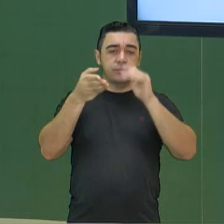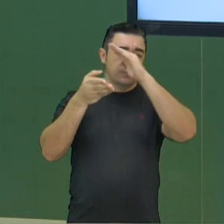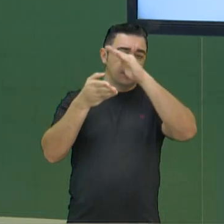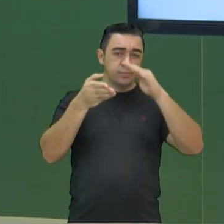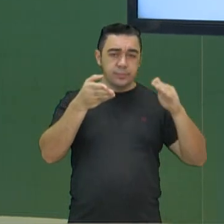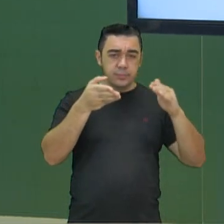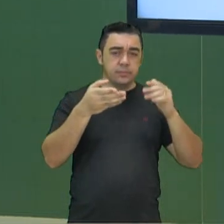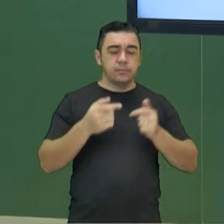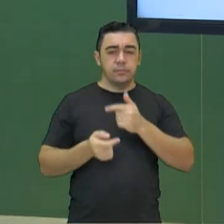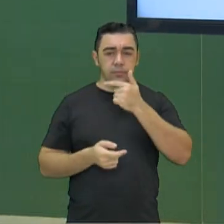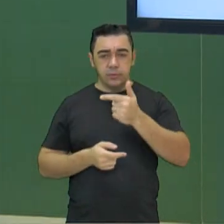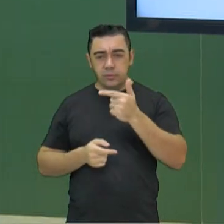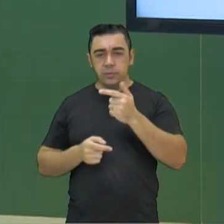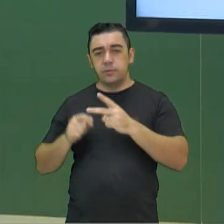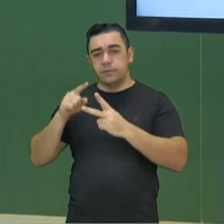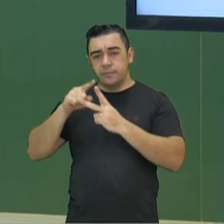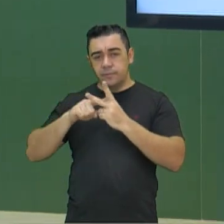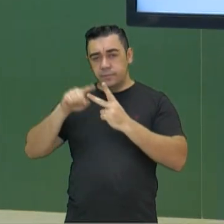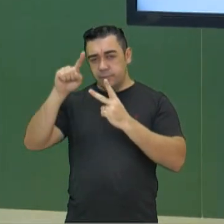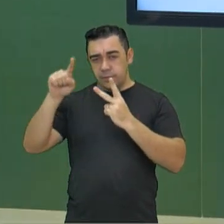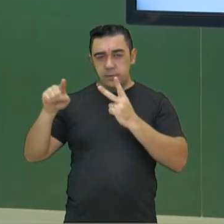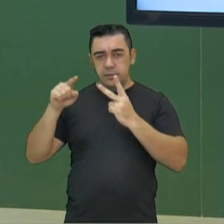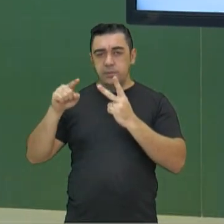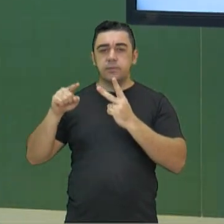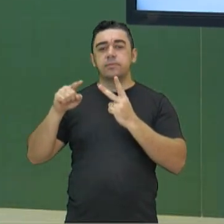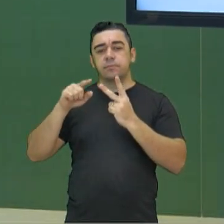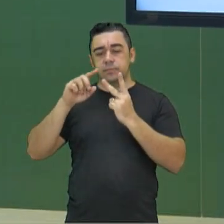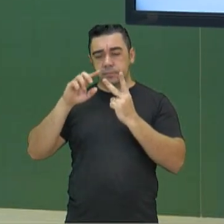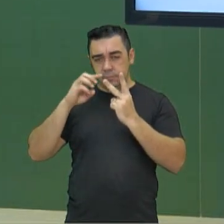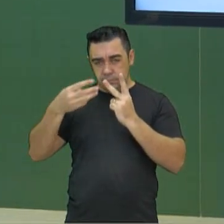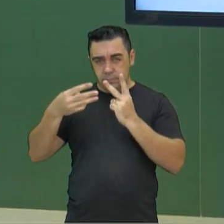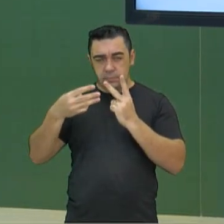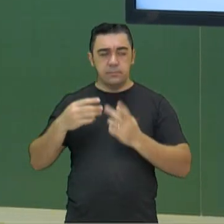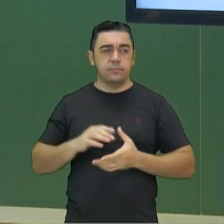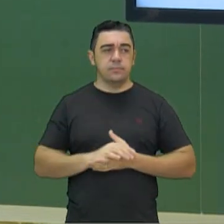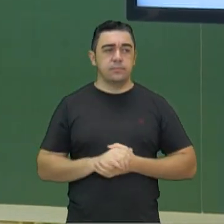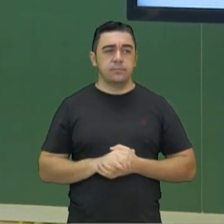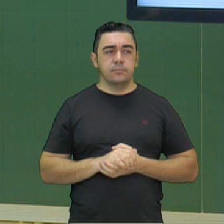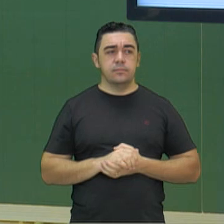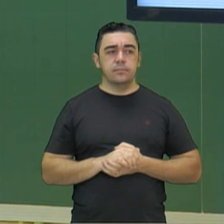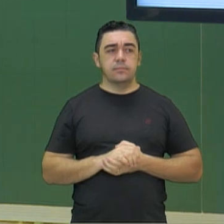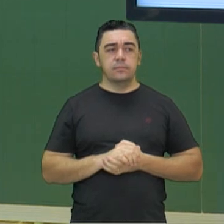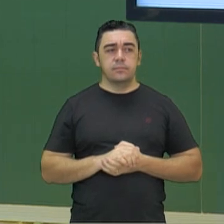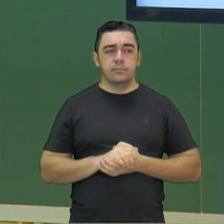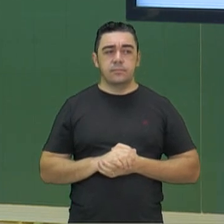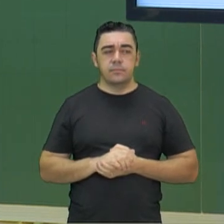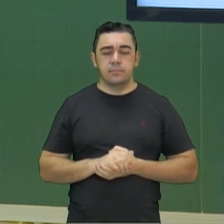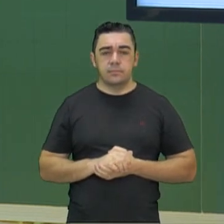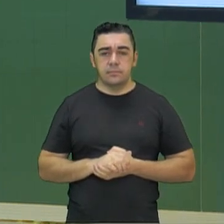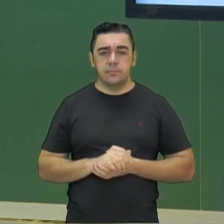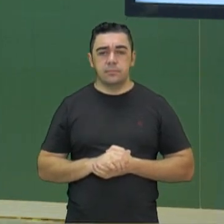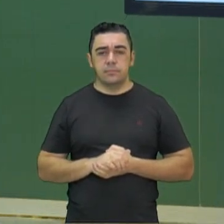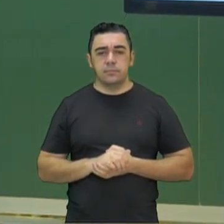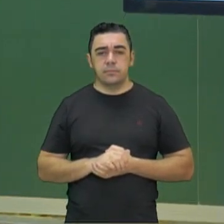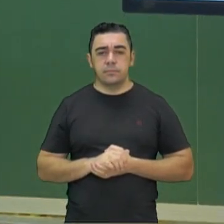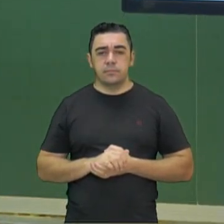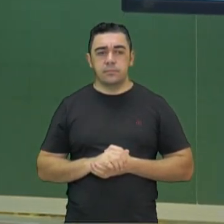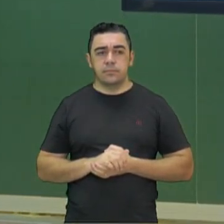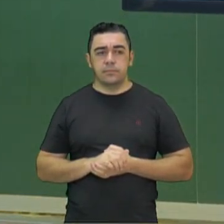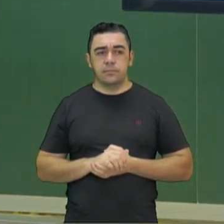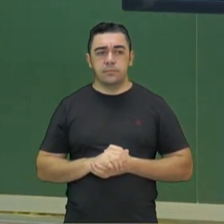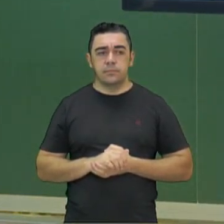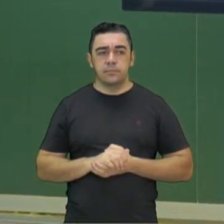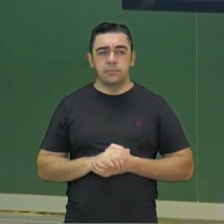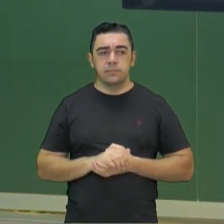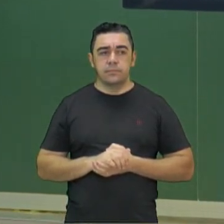posso simplificar o índice da raiz com a potência do radicando, o expoente aqui da potência do radicando. Vai ficar,